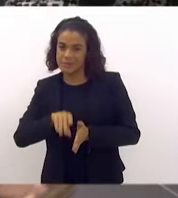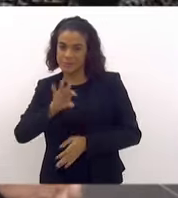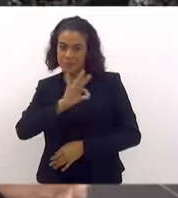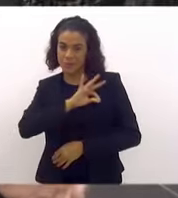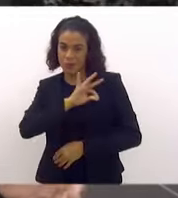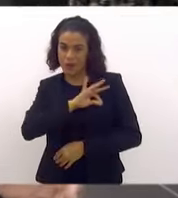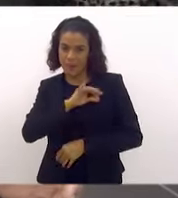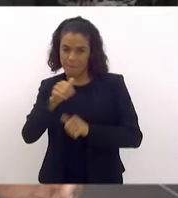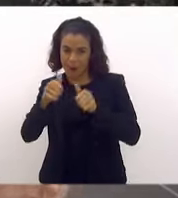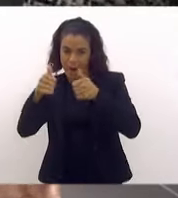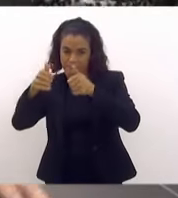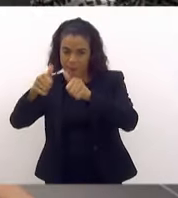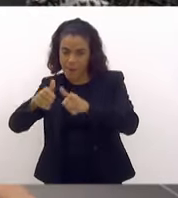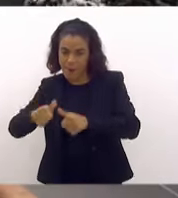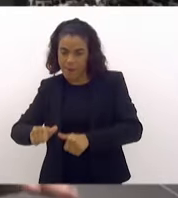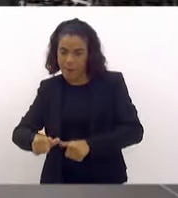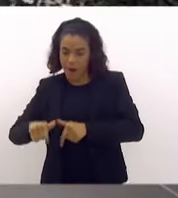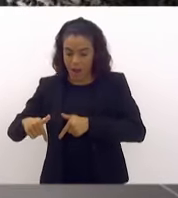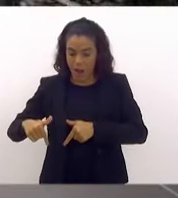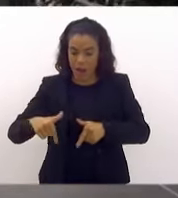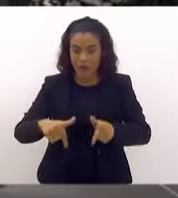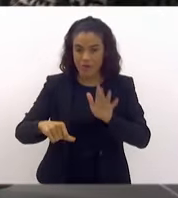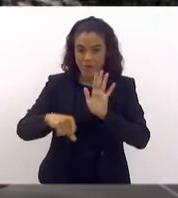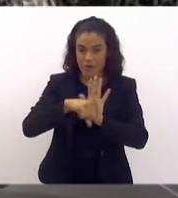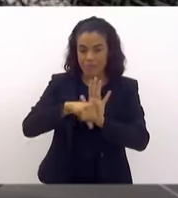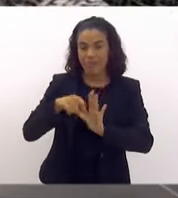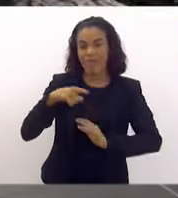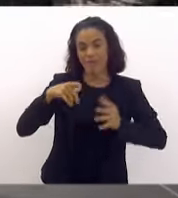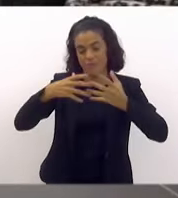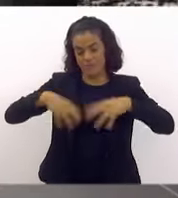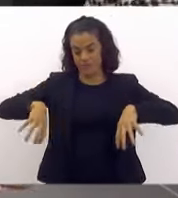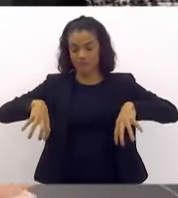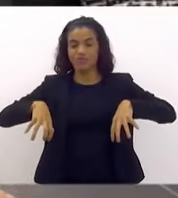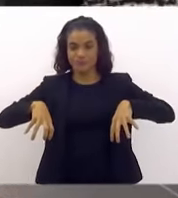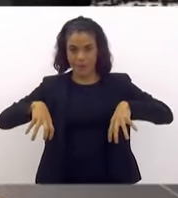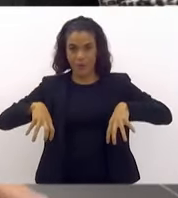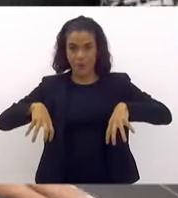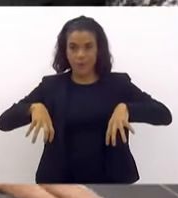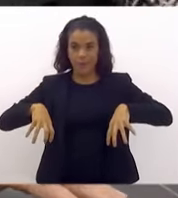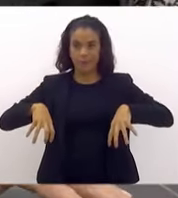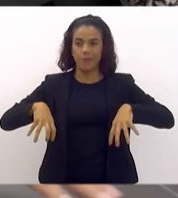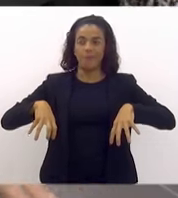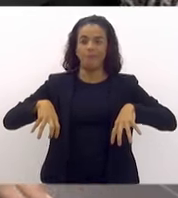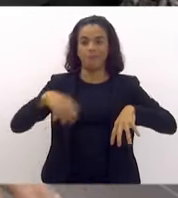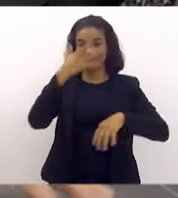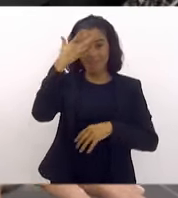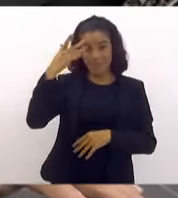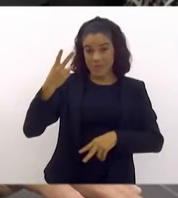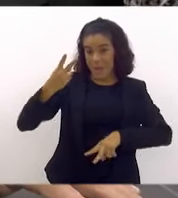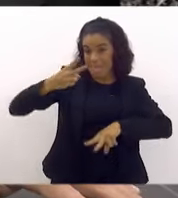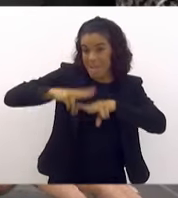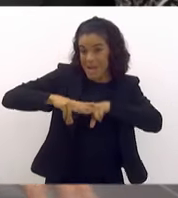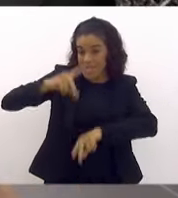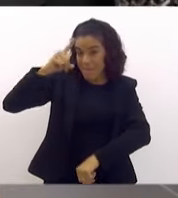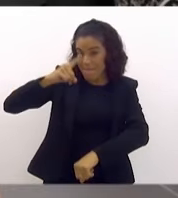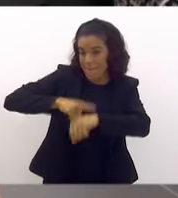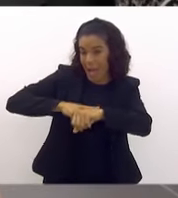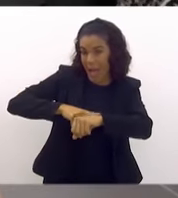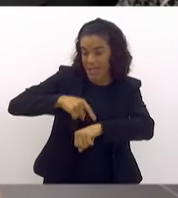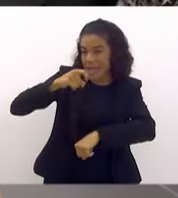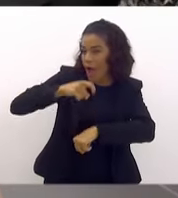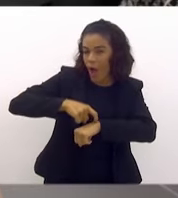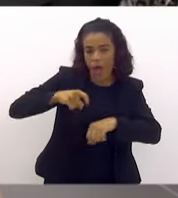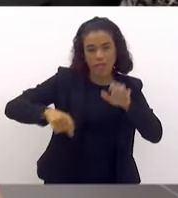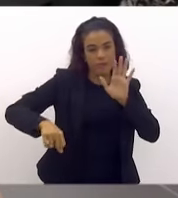apurar essa autoria né a gente tem uma distinção né quando a pessoa é presa em flagrante delito